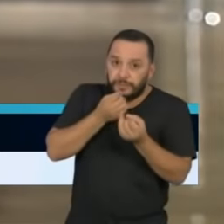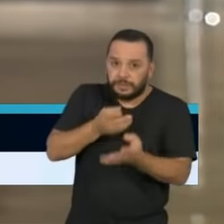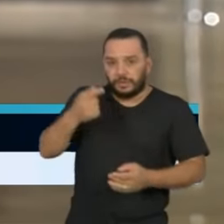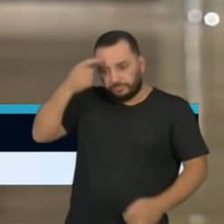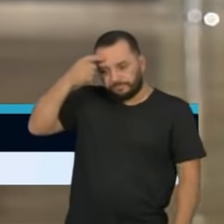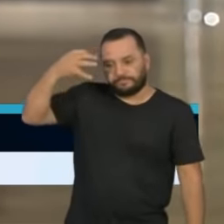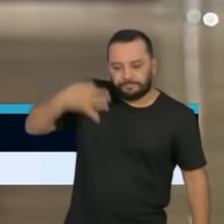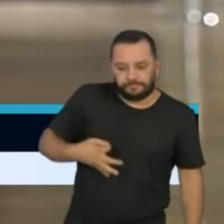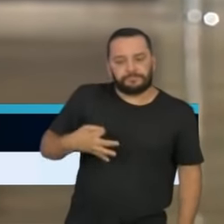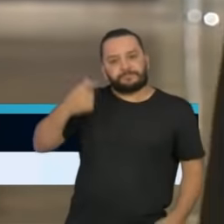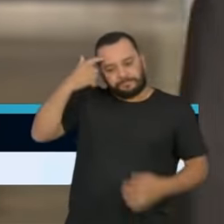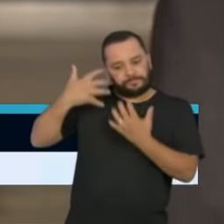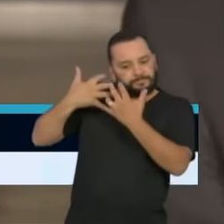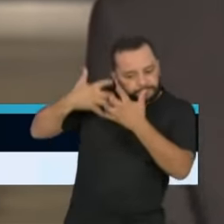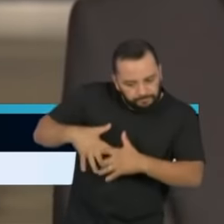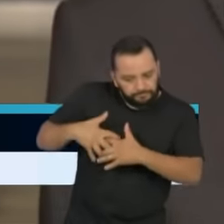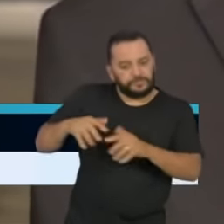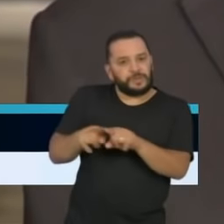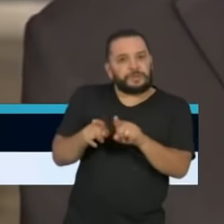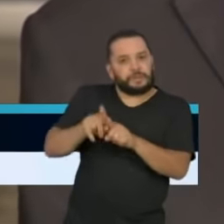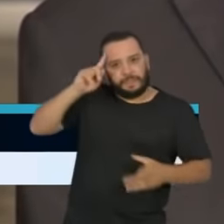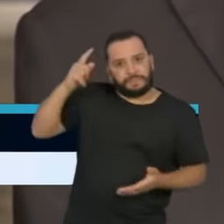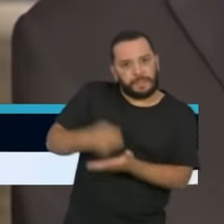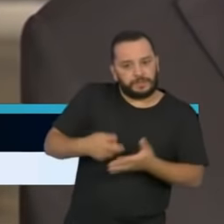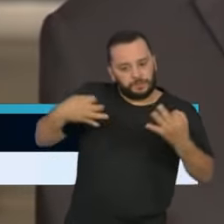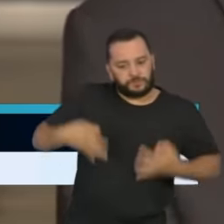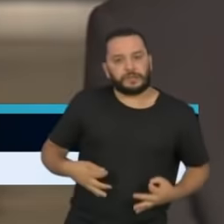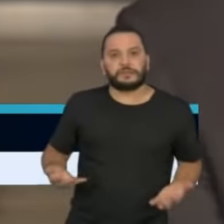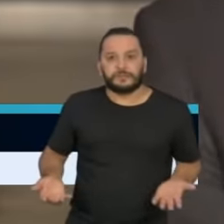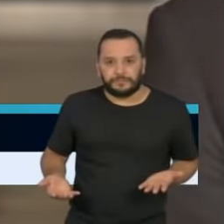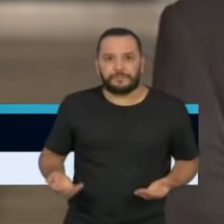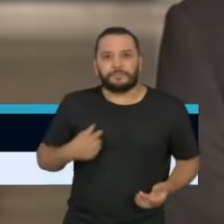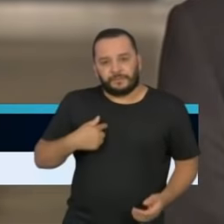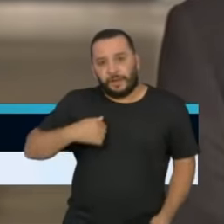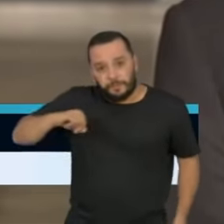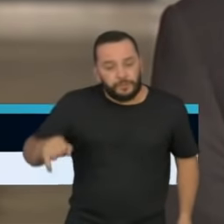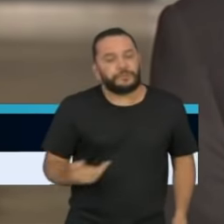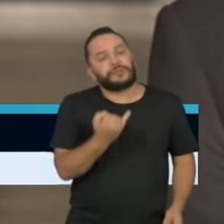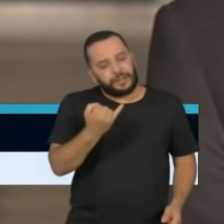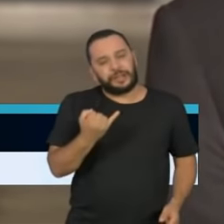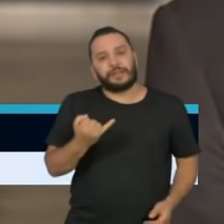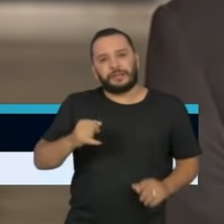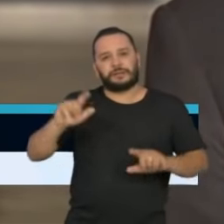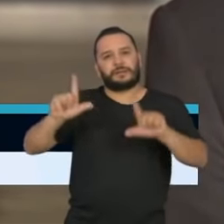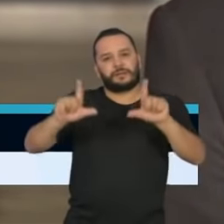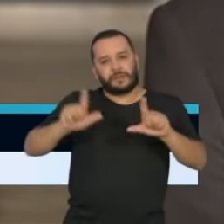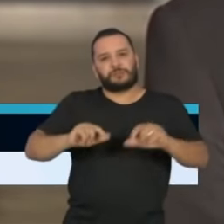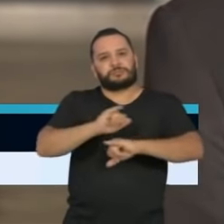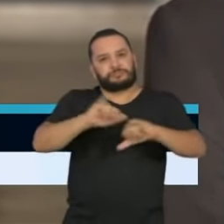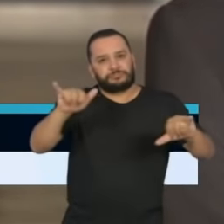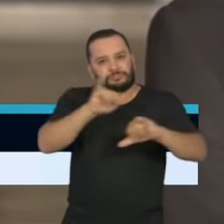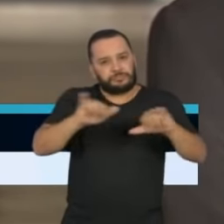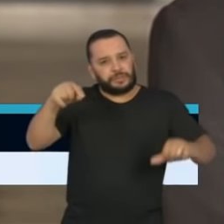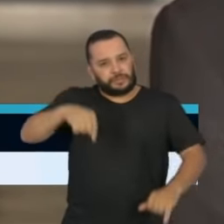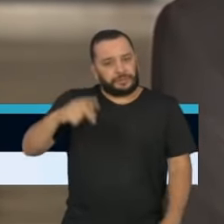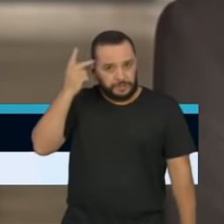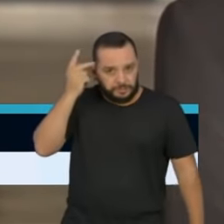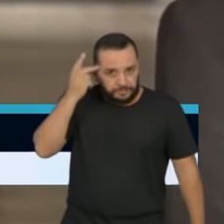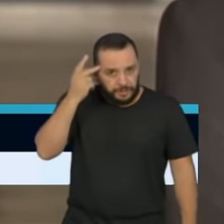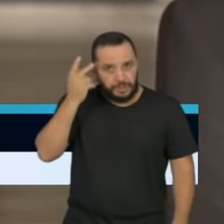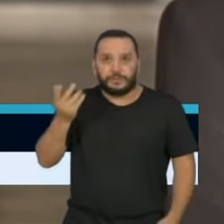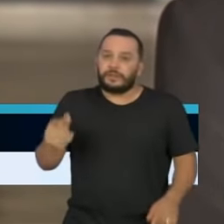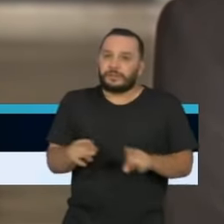senso, razão e tomada de decisões. Aproveitem o bom trabalho que os veículos de comunicação têm feito aqui em São Paulo e, a meu ver,